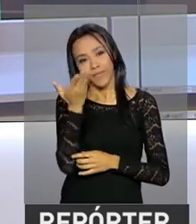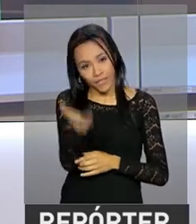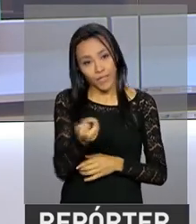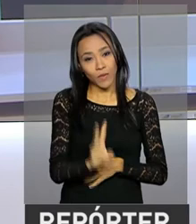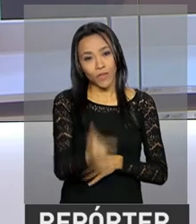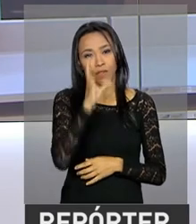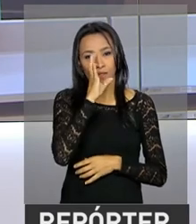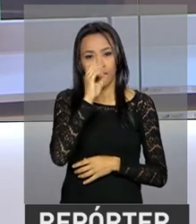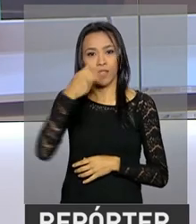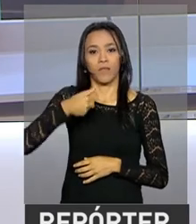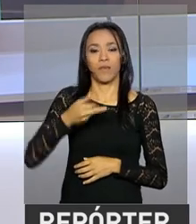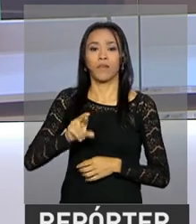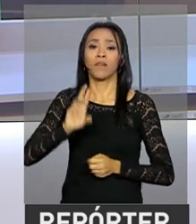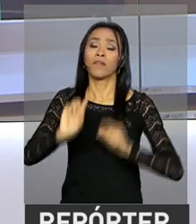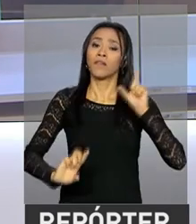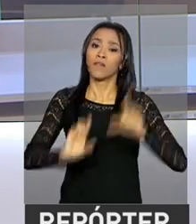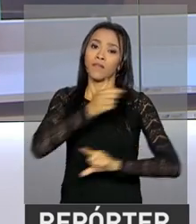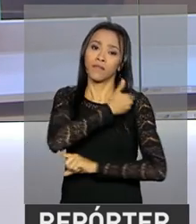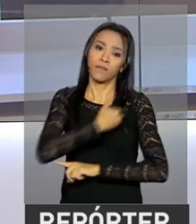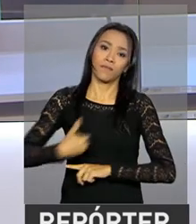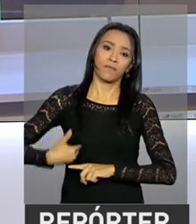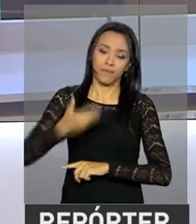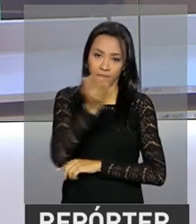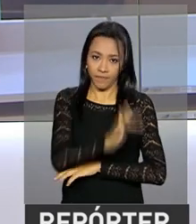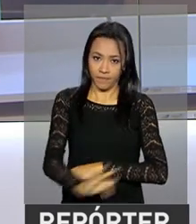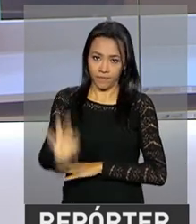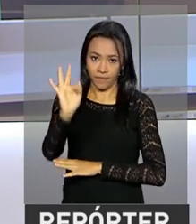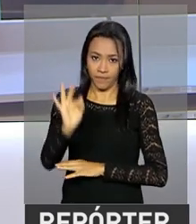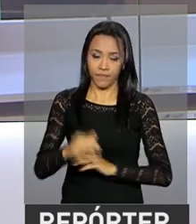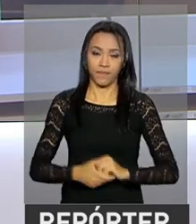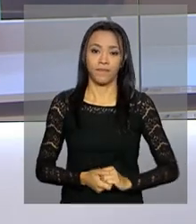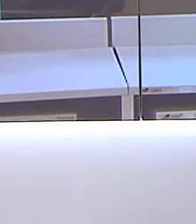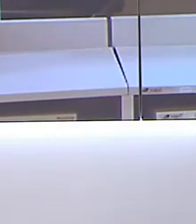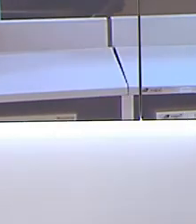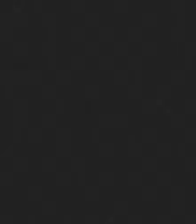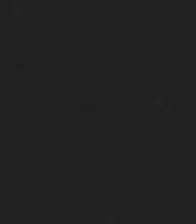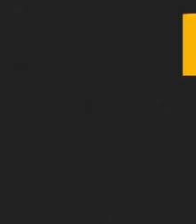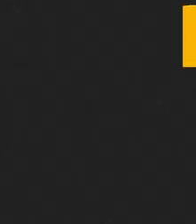você continue com a gente aqui na nbr a tv do governo federal